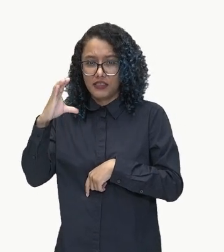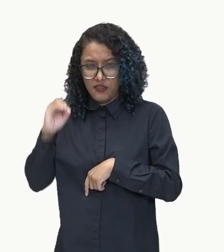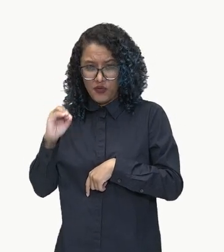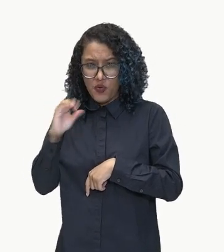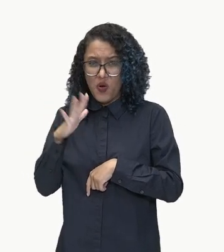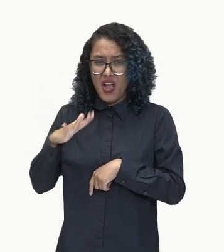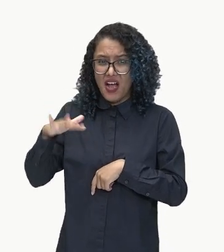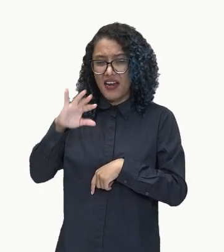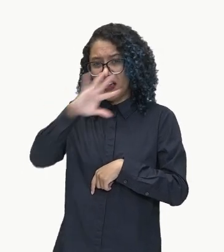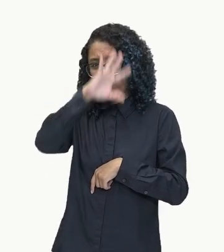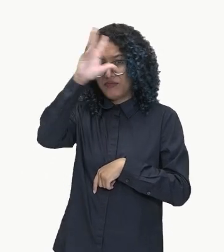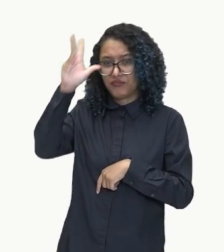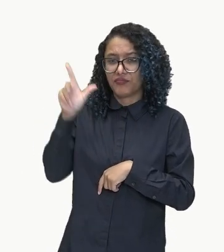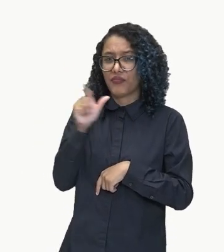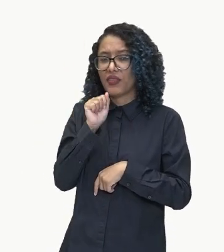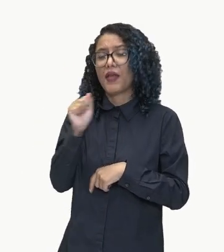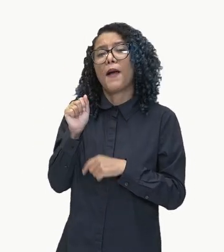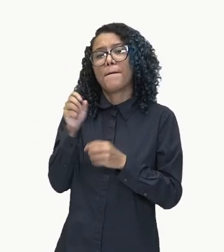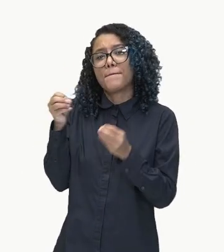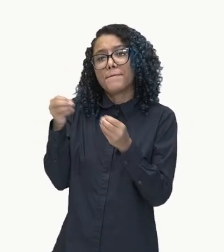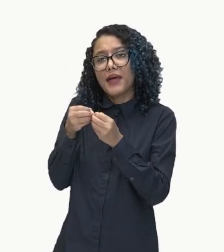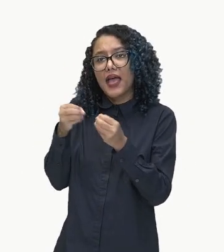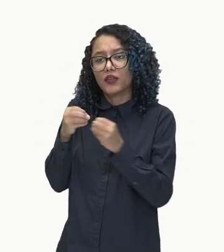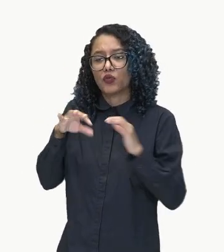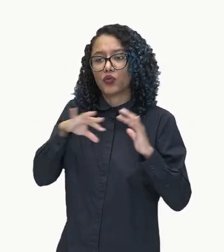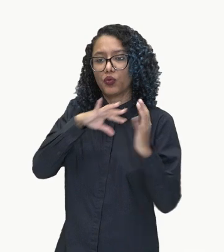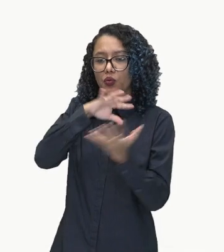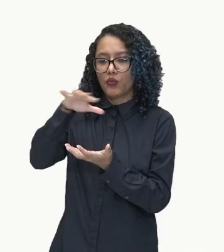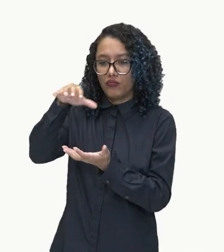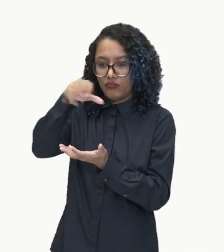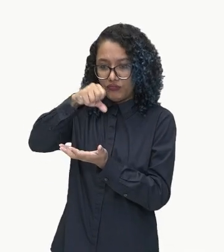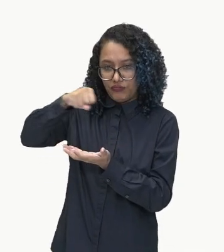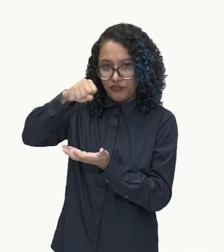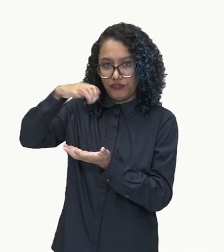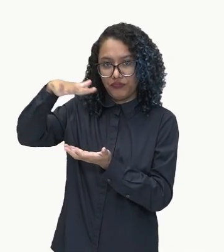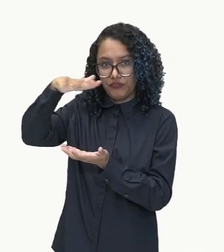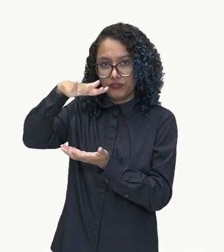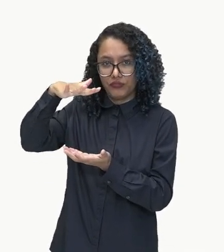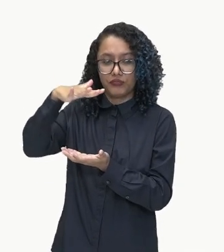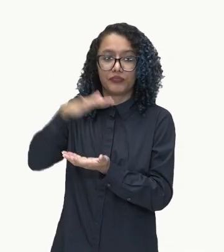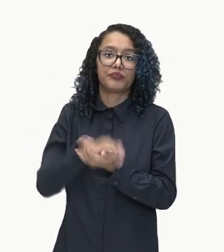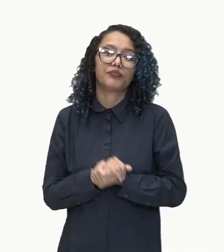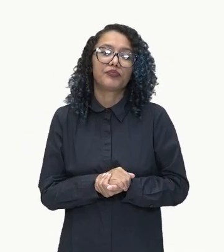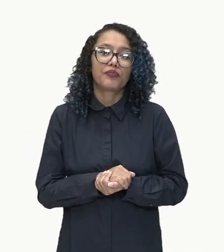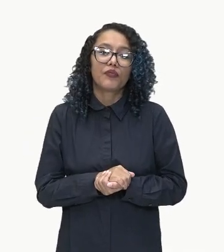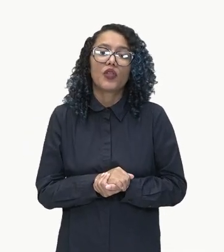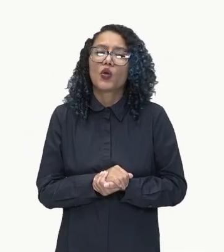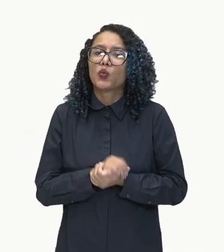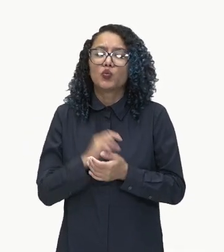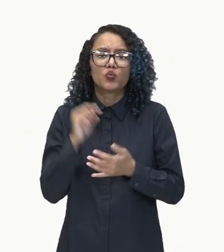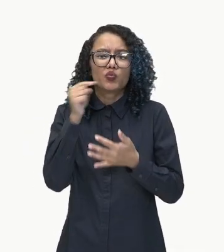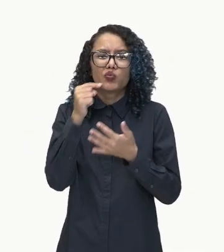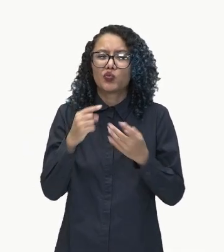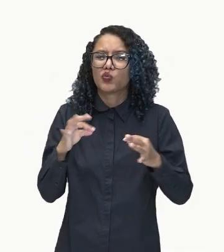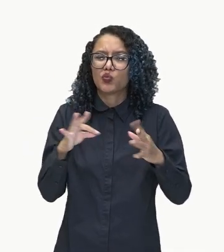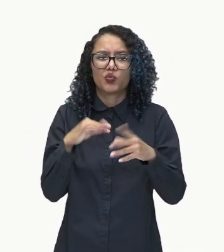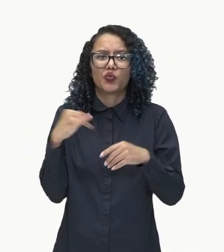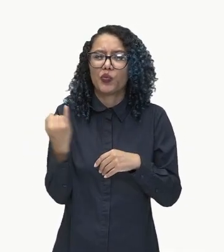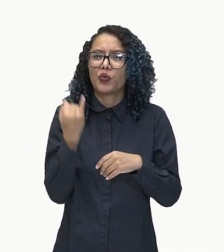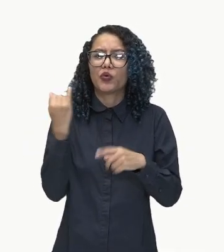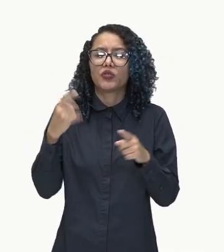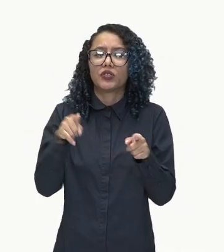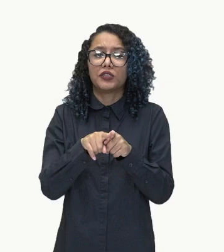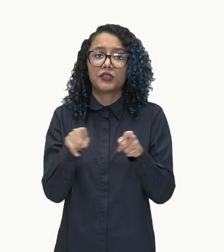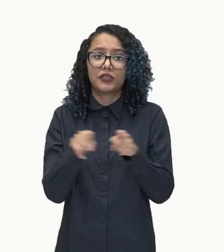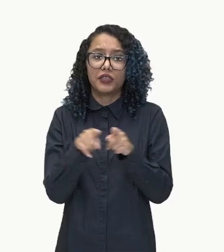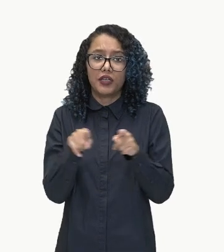com o glacial ártico, ok? Agora, tudo isso vai ser importante para também desenvolver cada